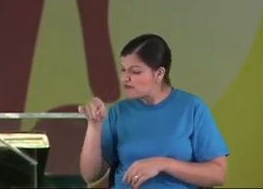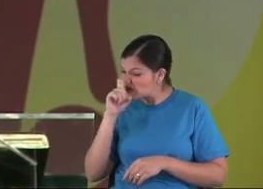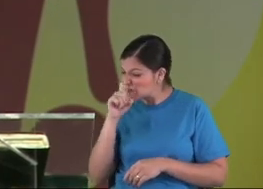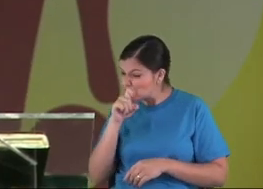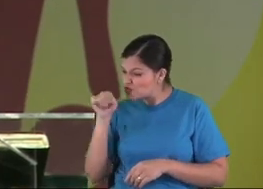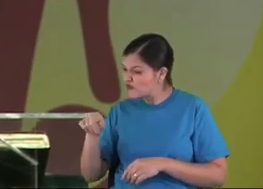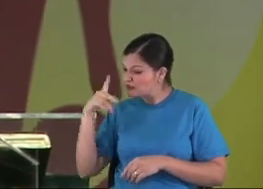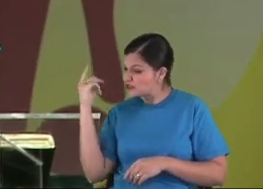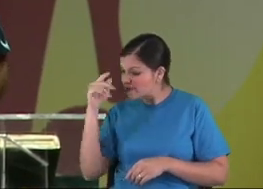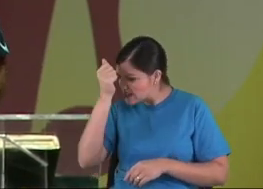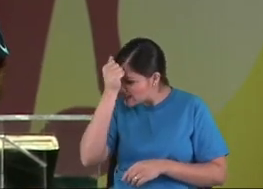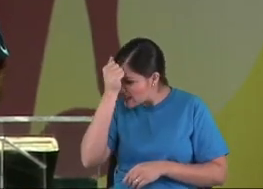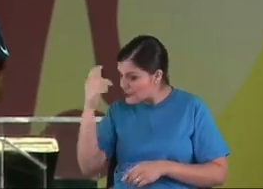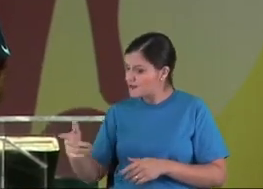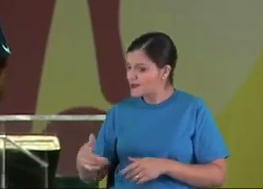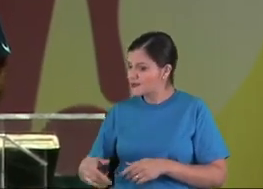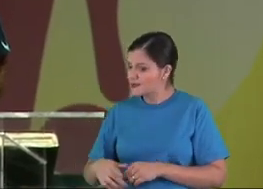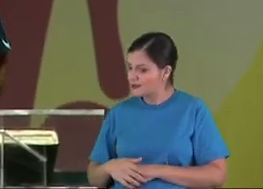nasceu.